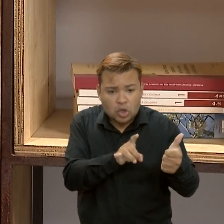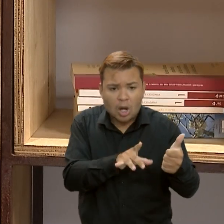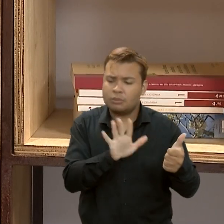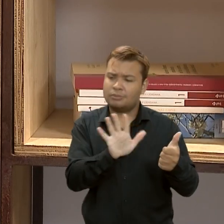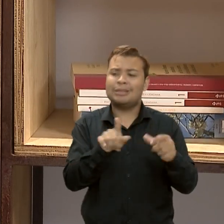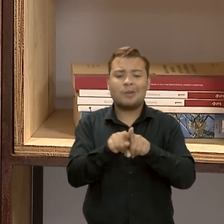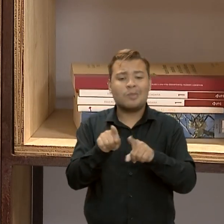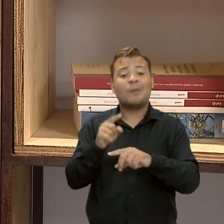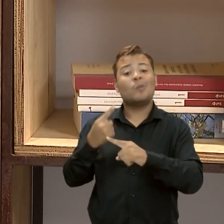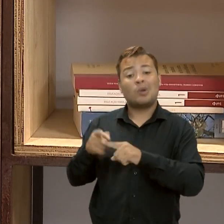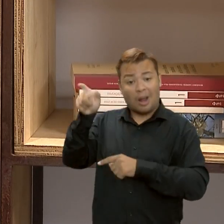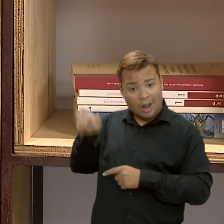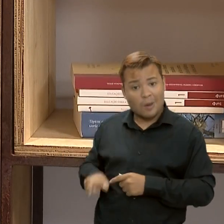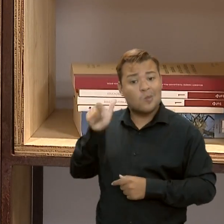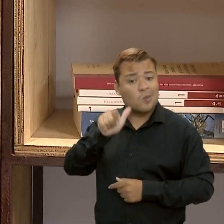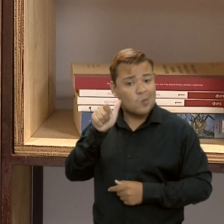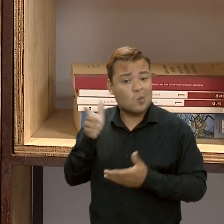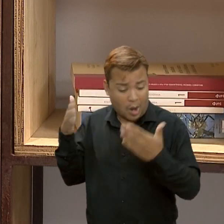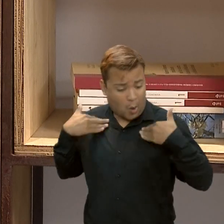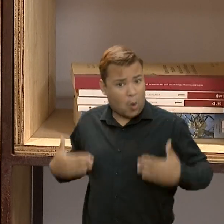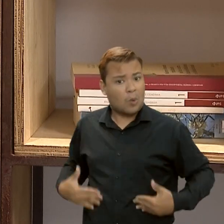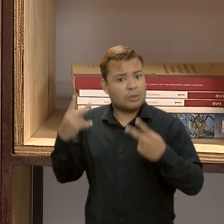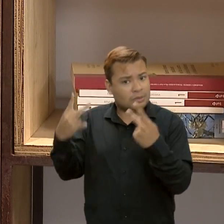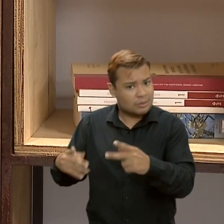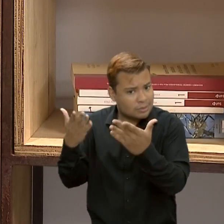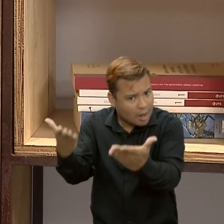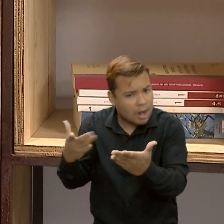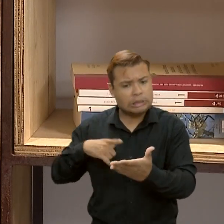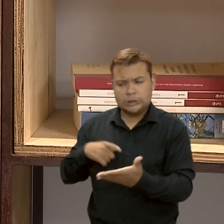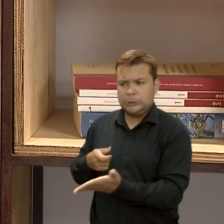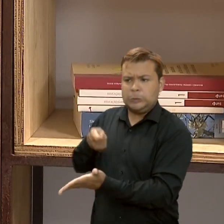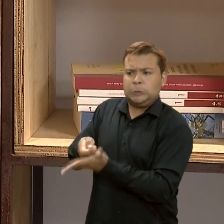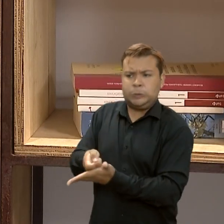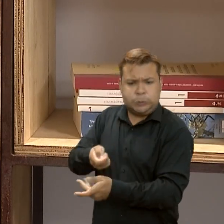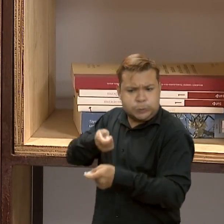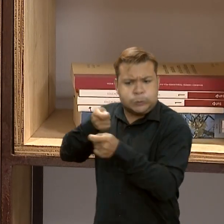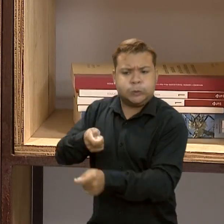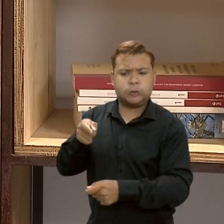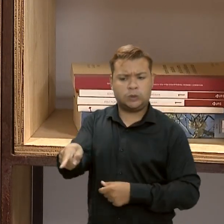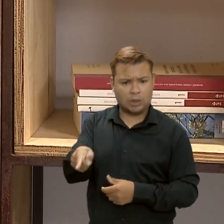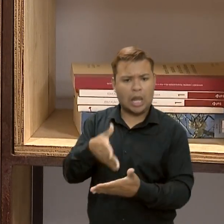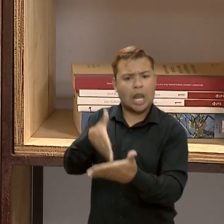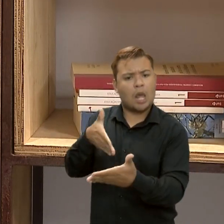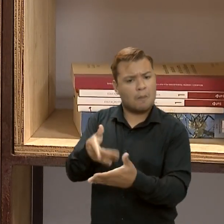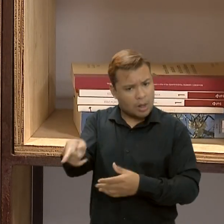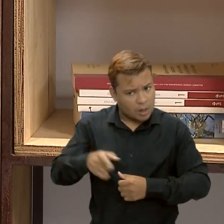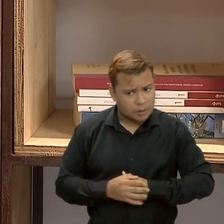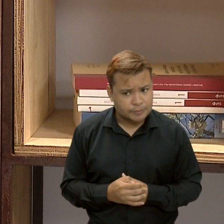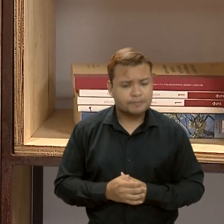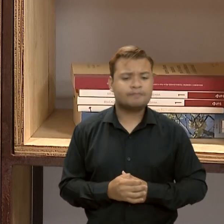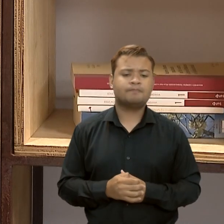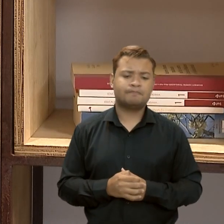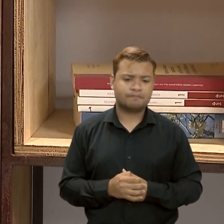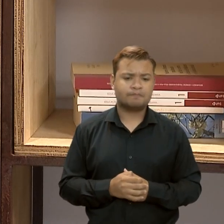né? E quais os limites que esse corpo ele seria imposto a esse corpo, né? Então esses limites